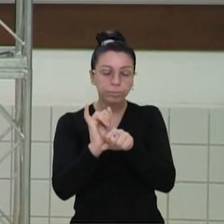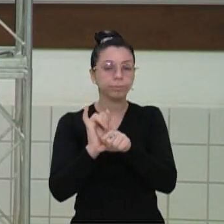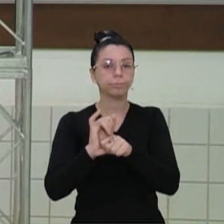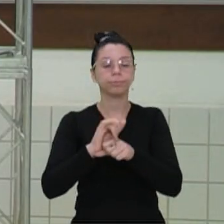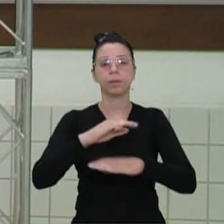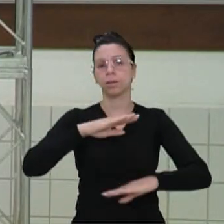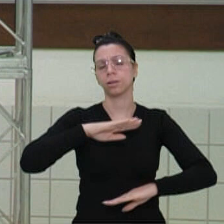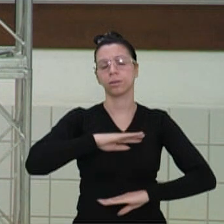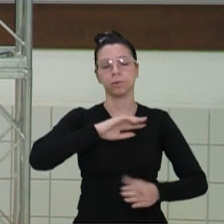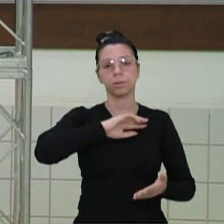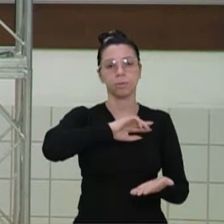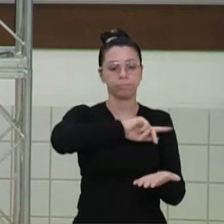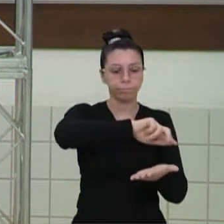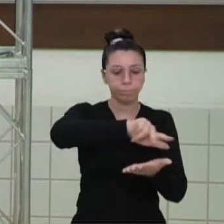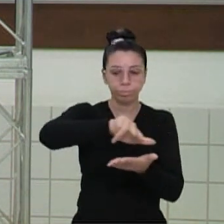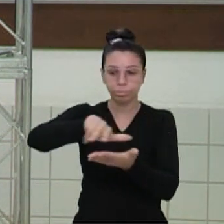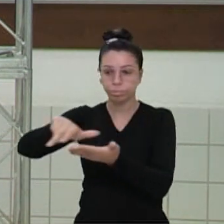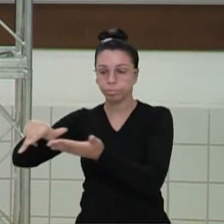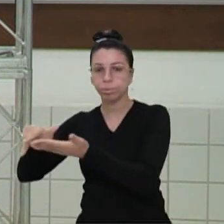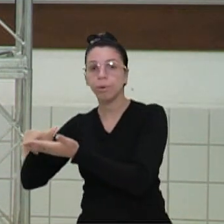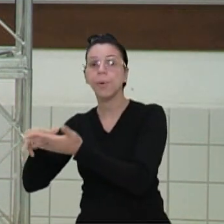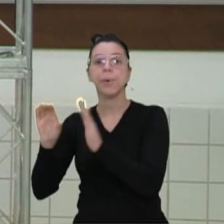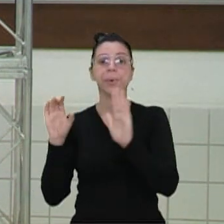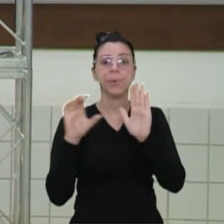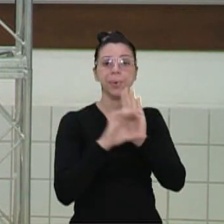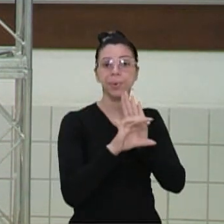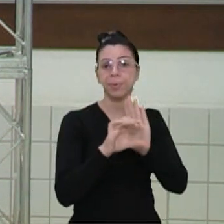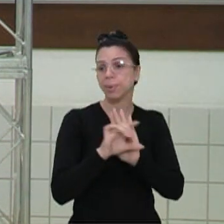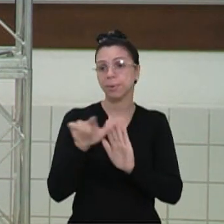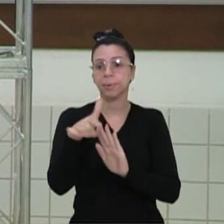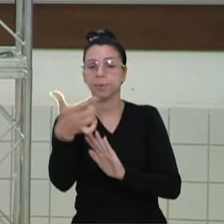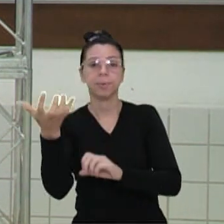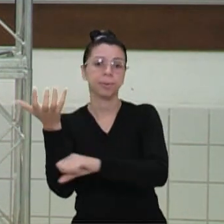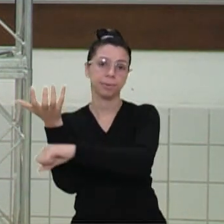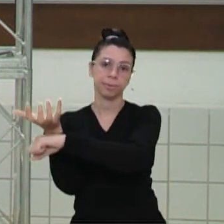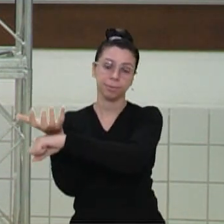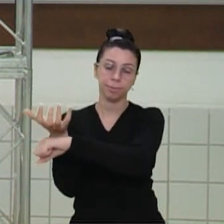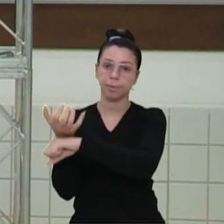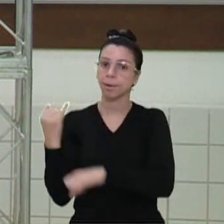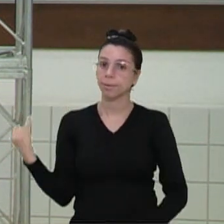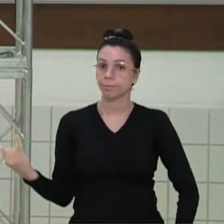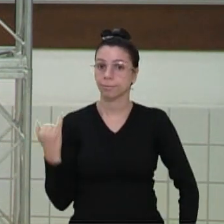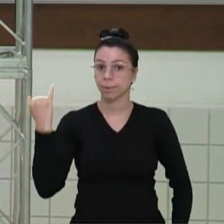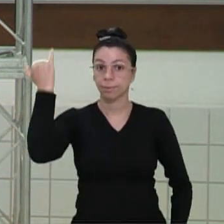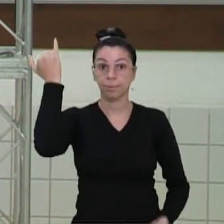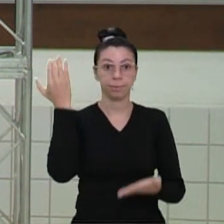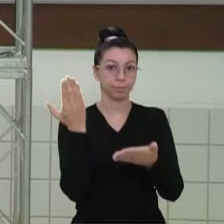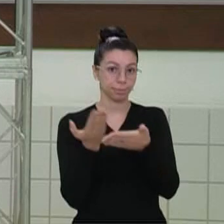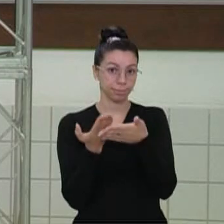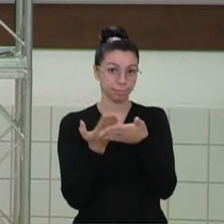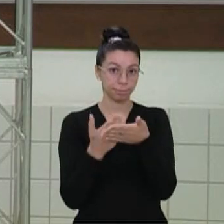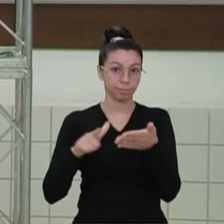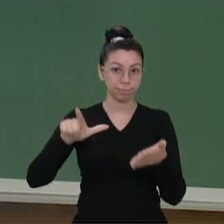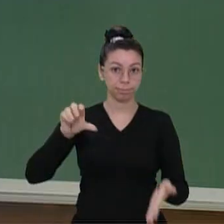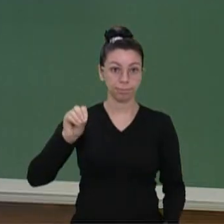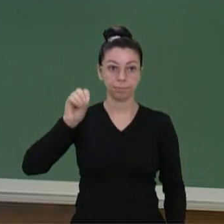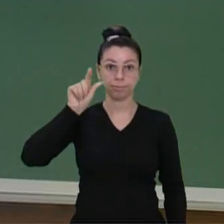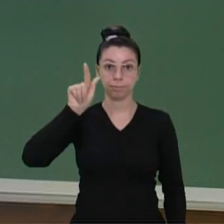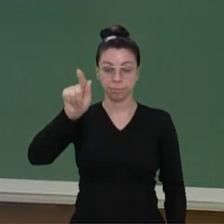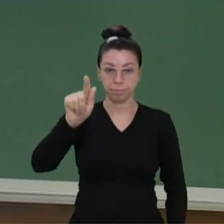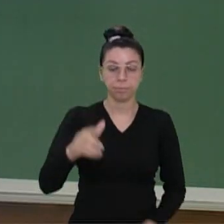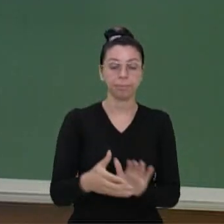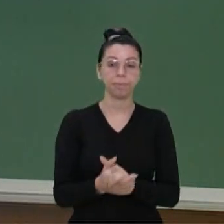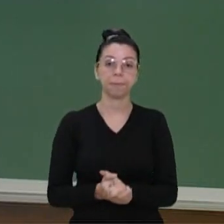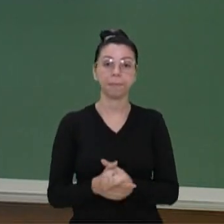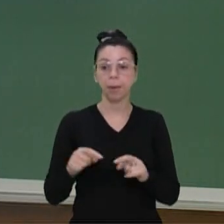várias situações, integra vários conceitos de outras disciplinas. É bem importante estudar a parte de log. Na